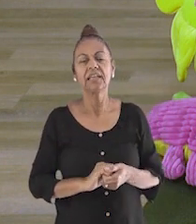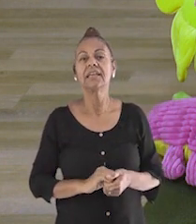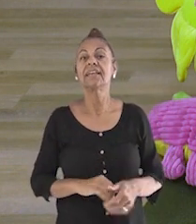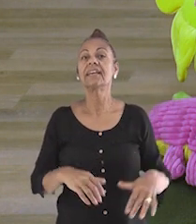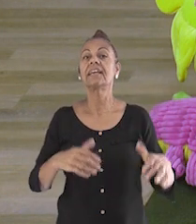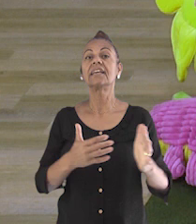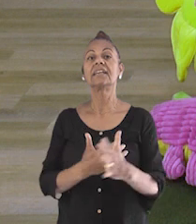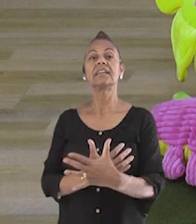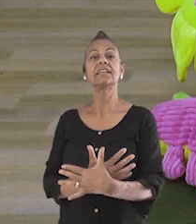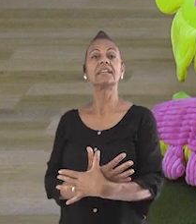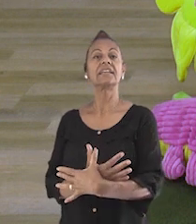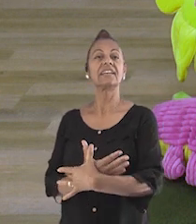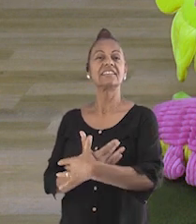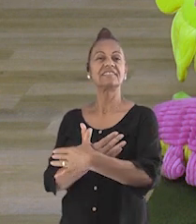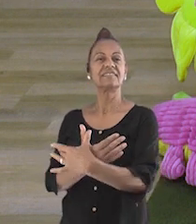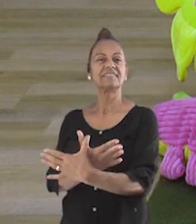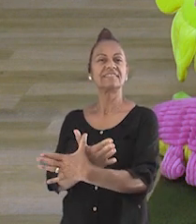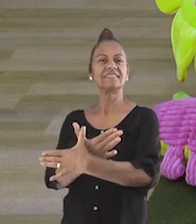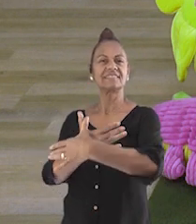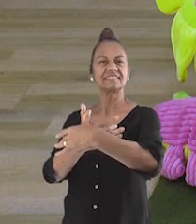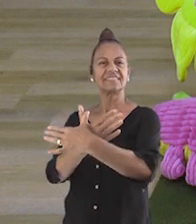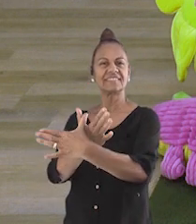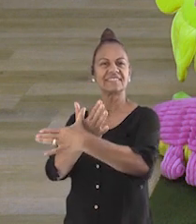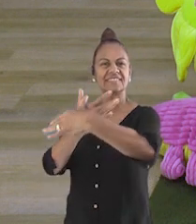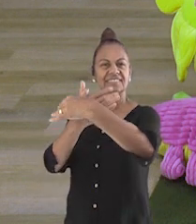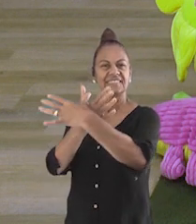E quem voa no ar,